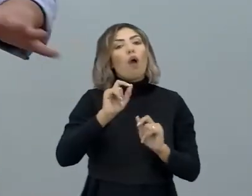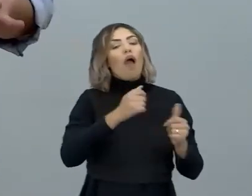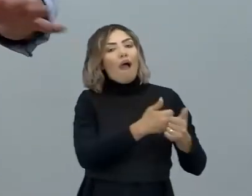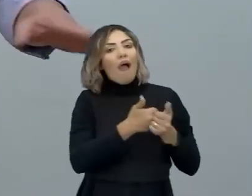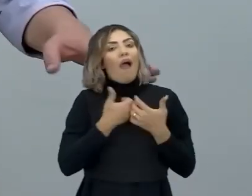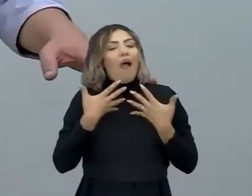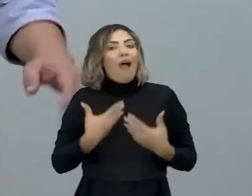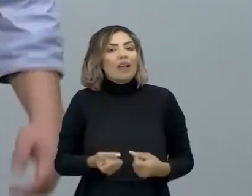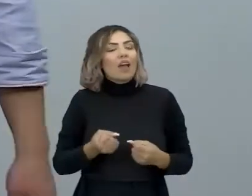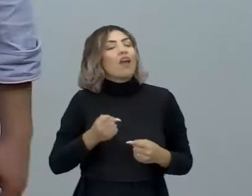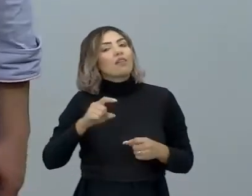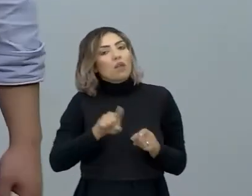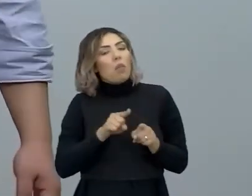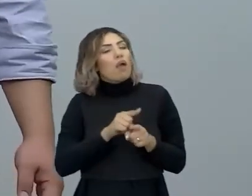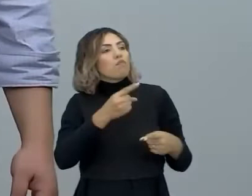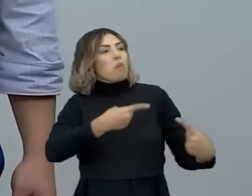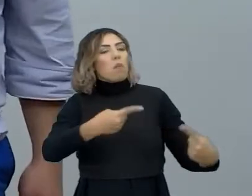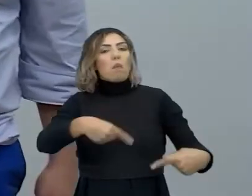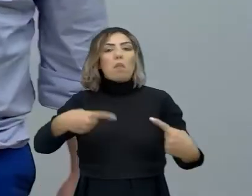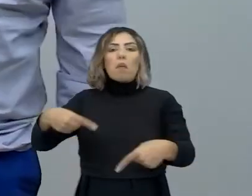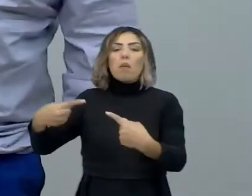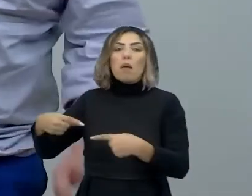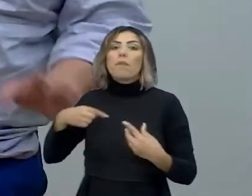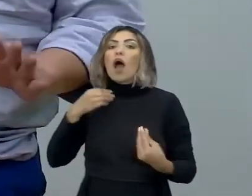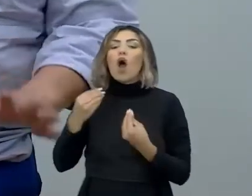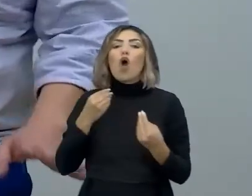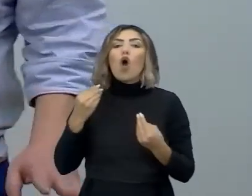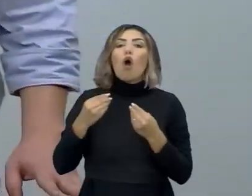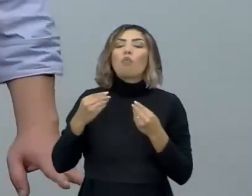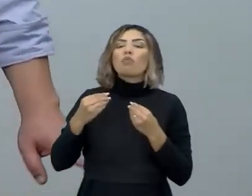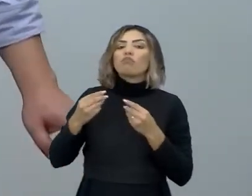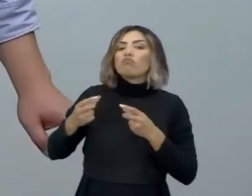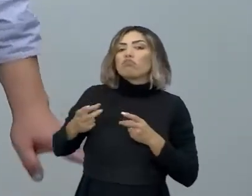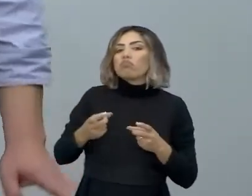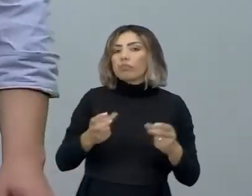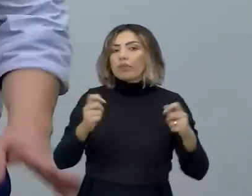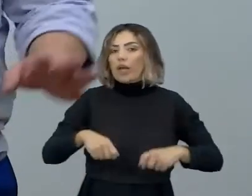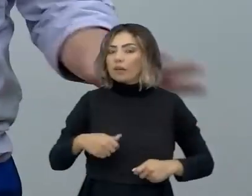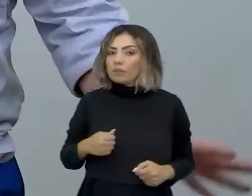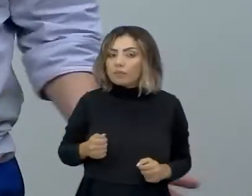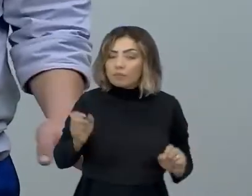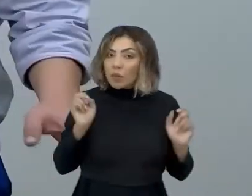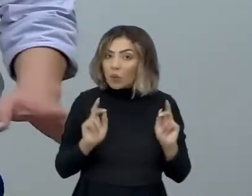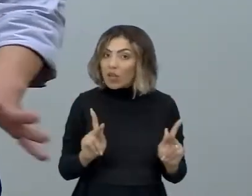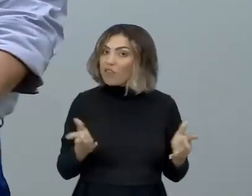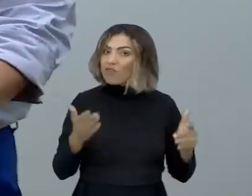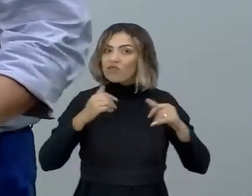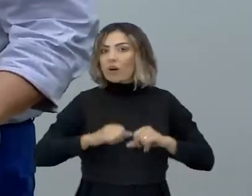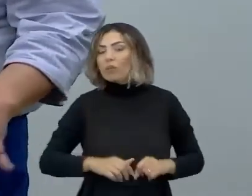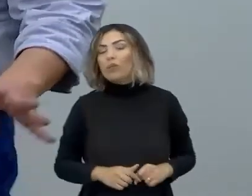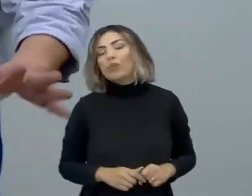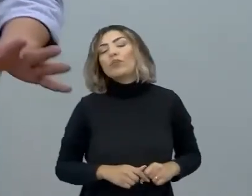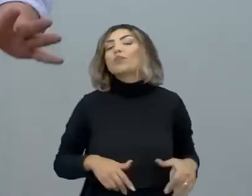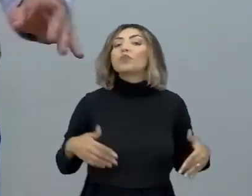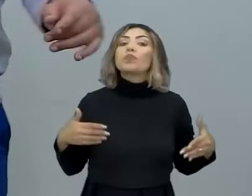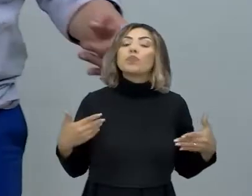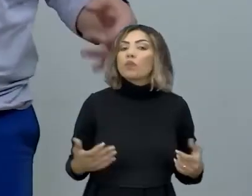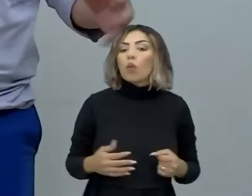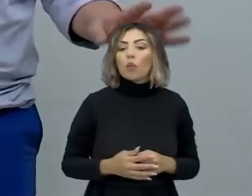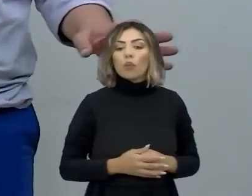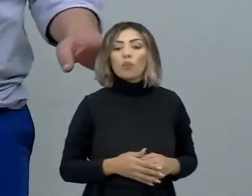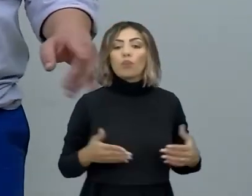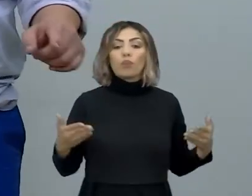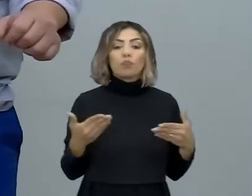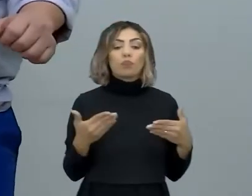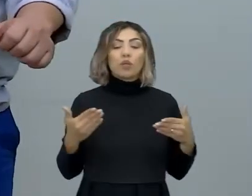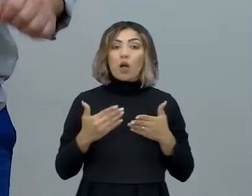e vocês discutirem o plano no geral. Tudo bem? Então, vamos lá. Então, eu vou começar